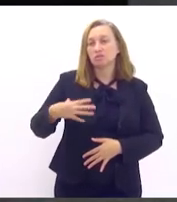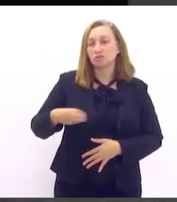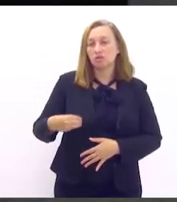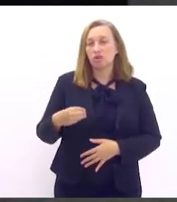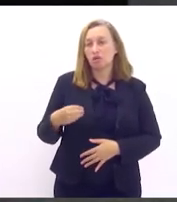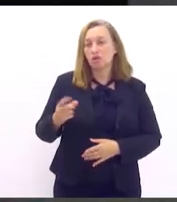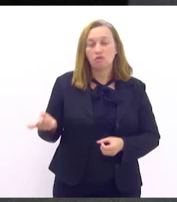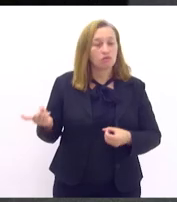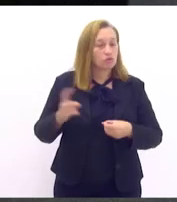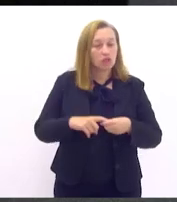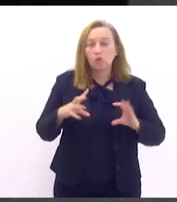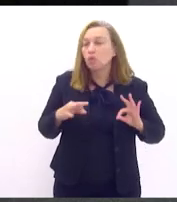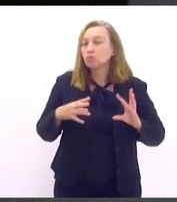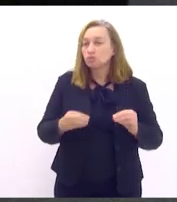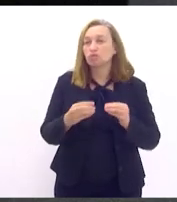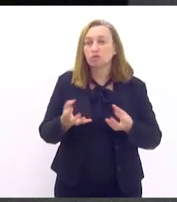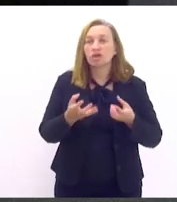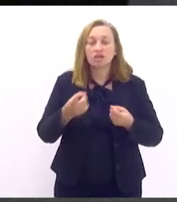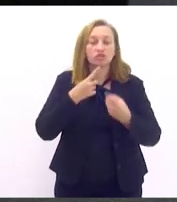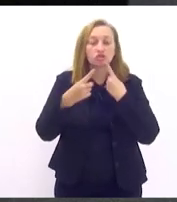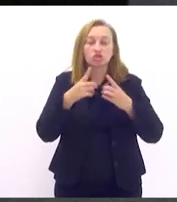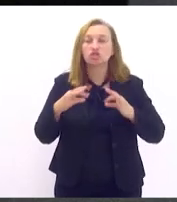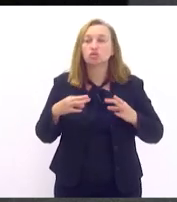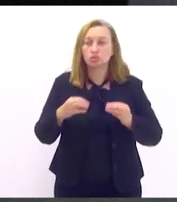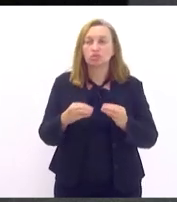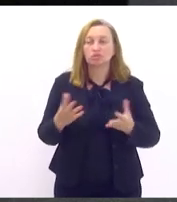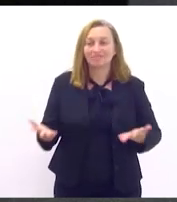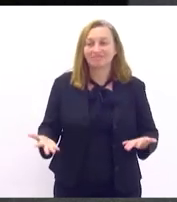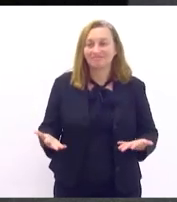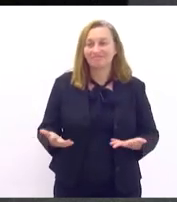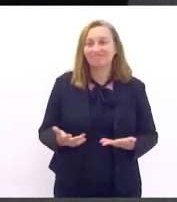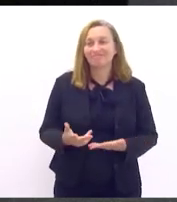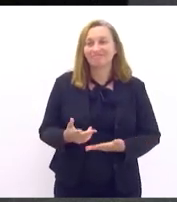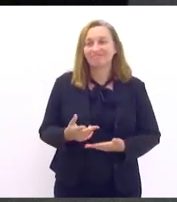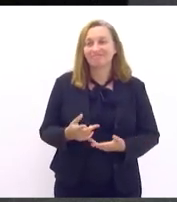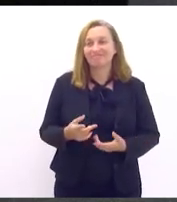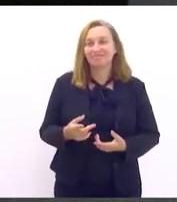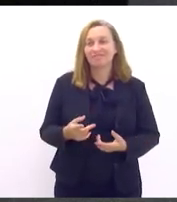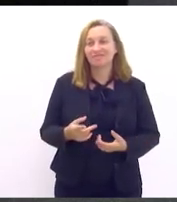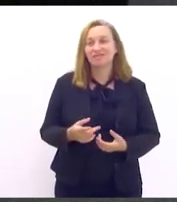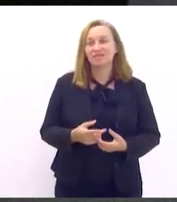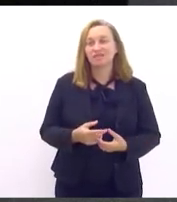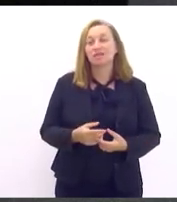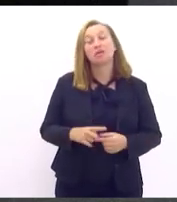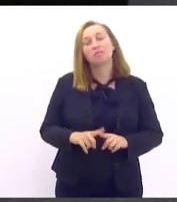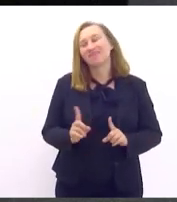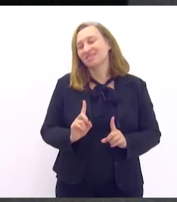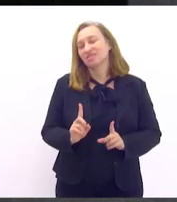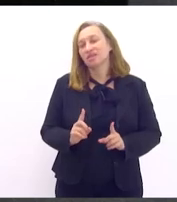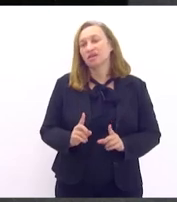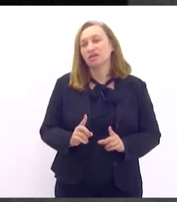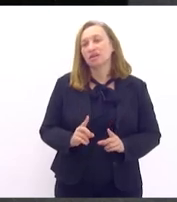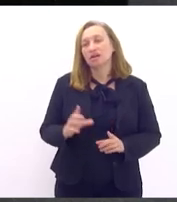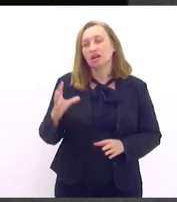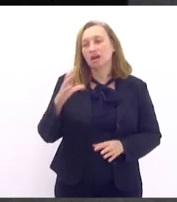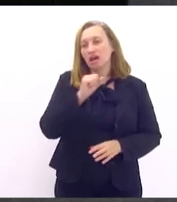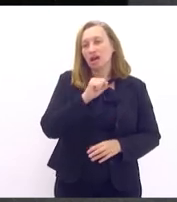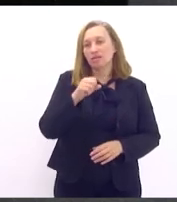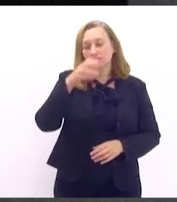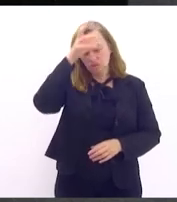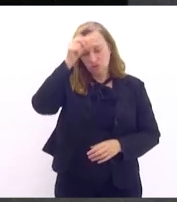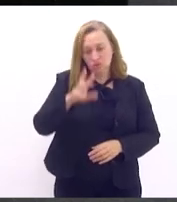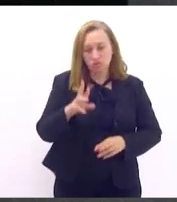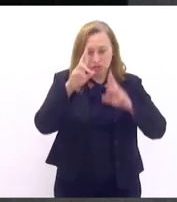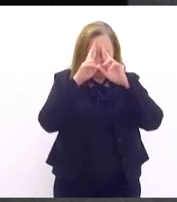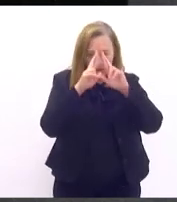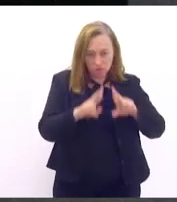com tudo no presencial, eu quero discutir tudo. O que der para discutir, eu quero. Mas não, é de forma rápida, tia Ju, em respeito